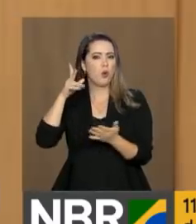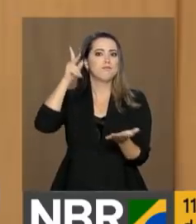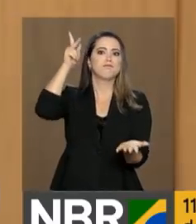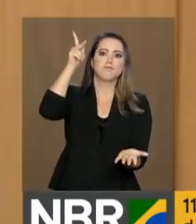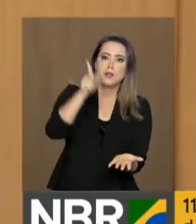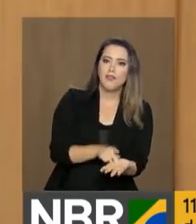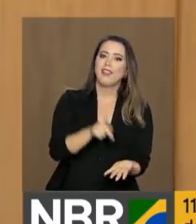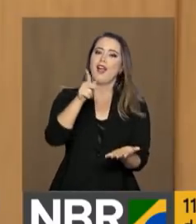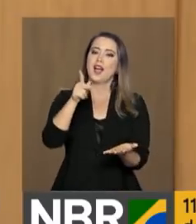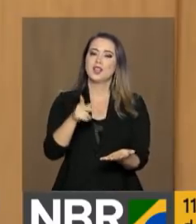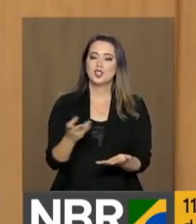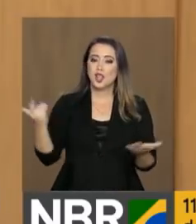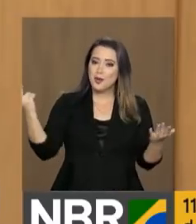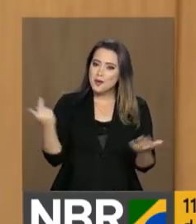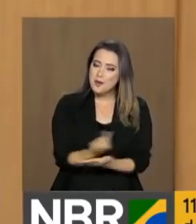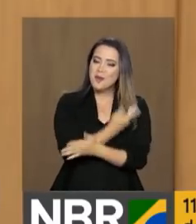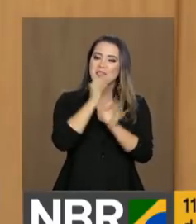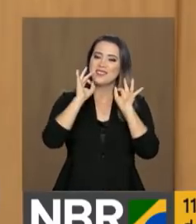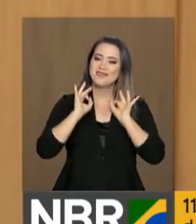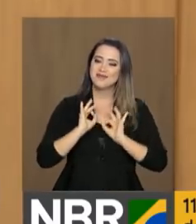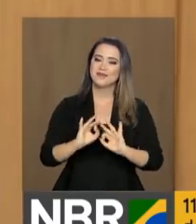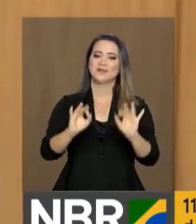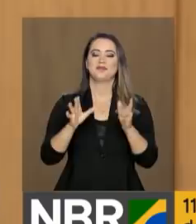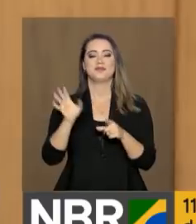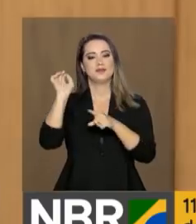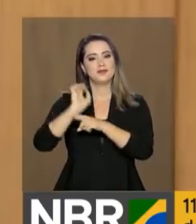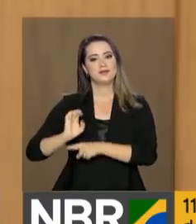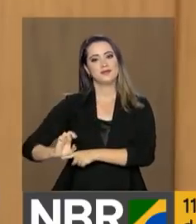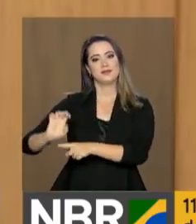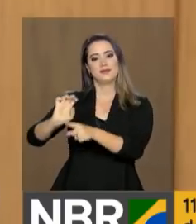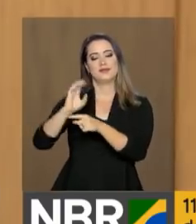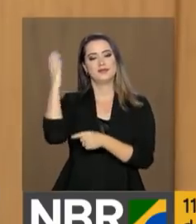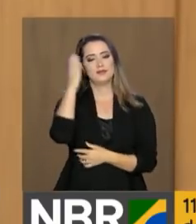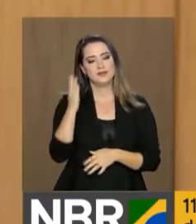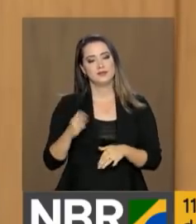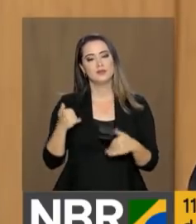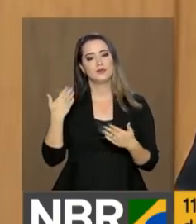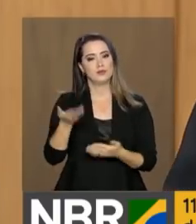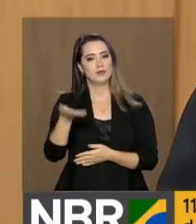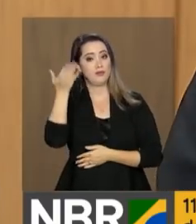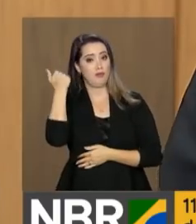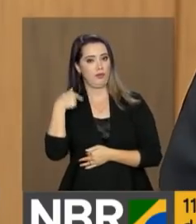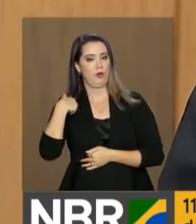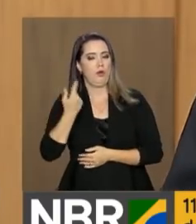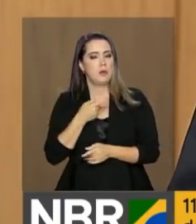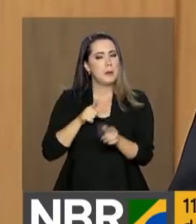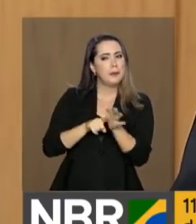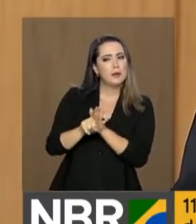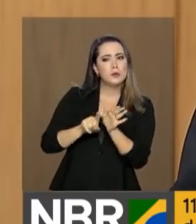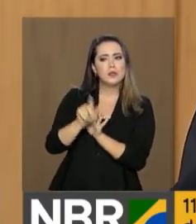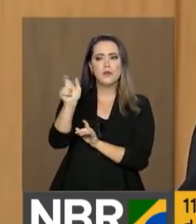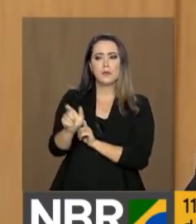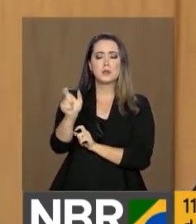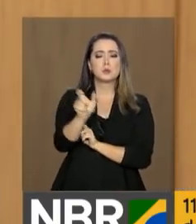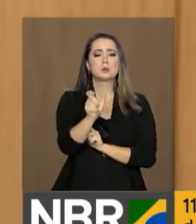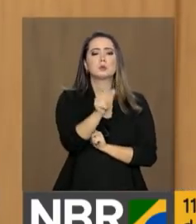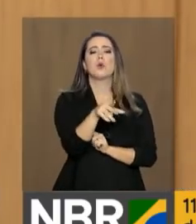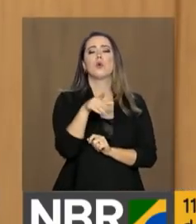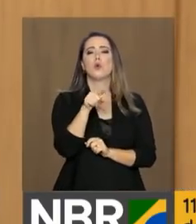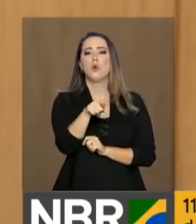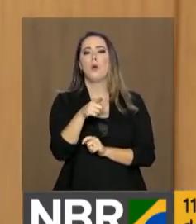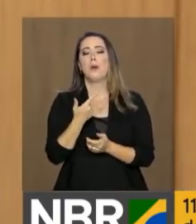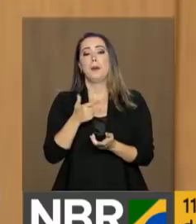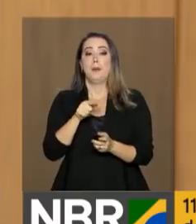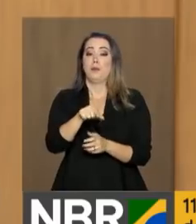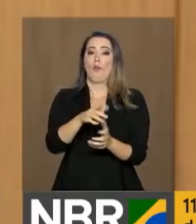concretização daquilo que deve acontecer nos estados brasileiros e ainda há pouco eu perguntava o senador armando monteiro sul agreste